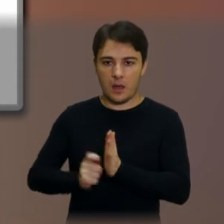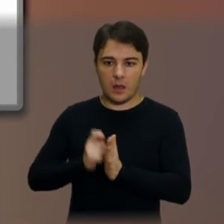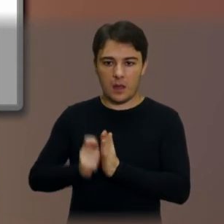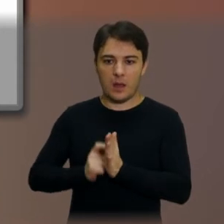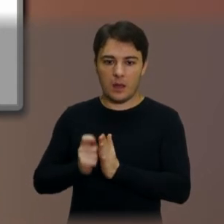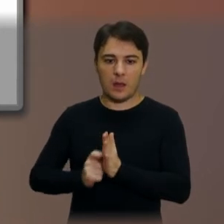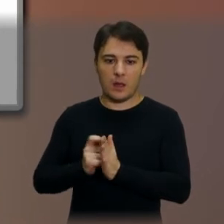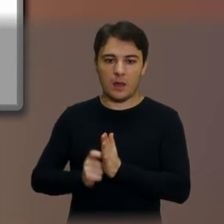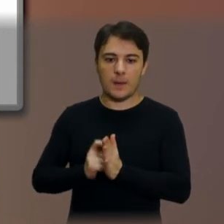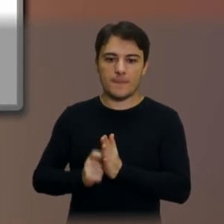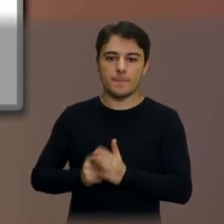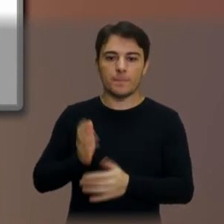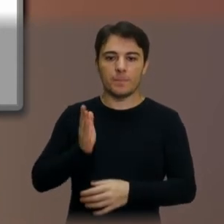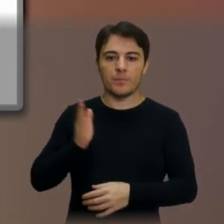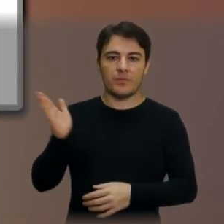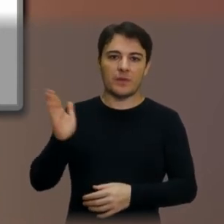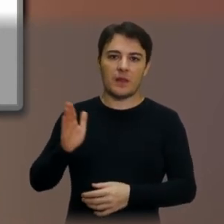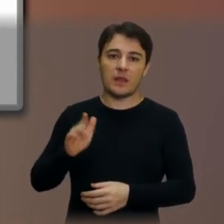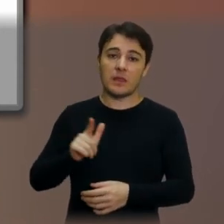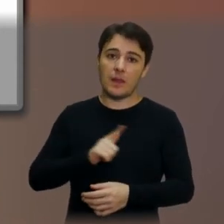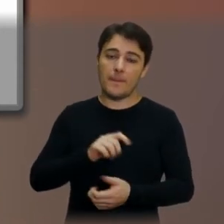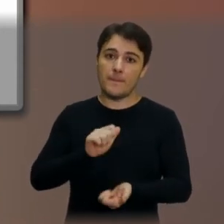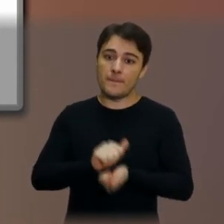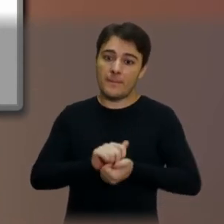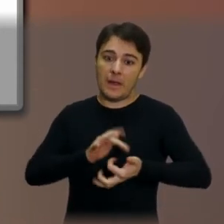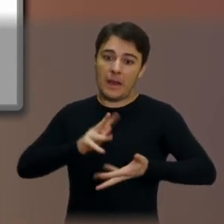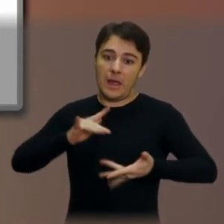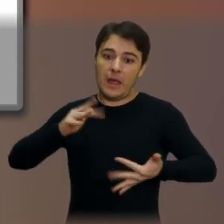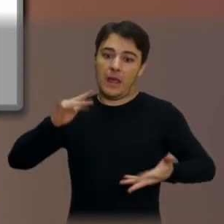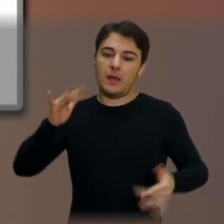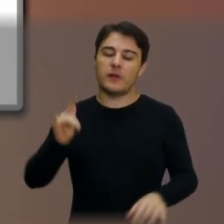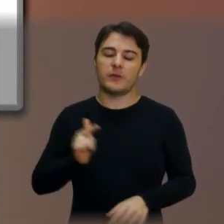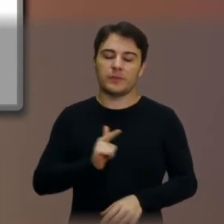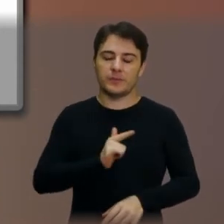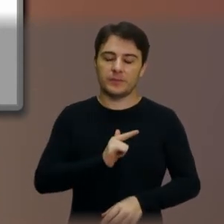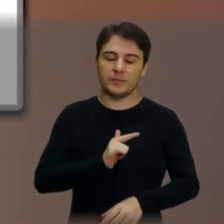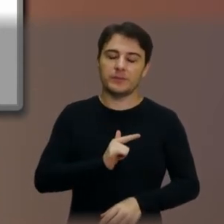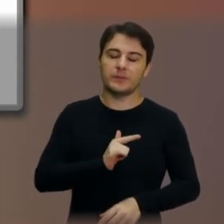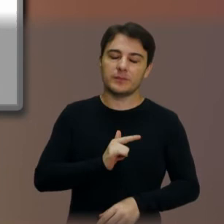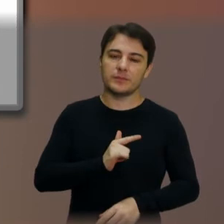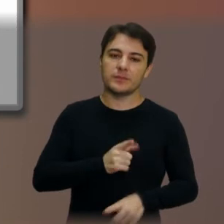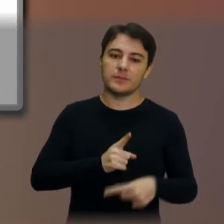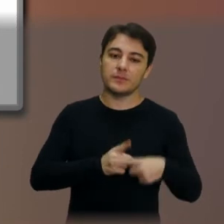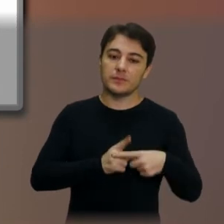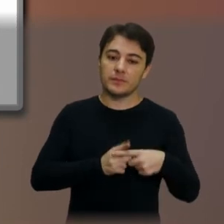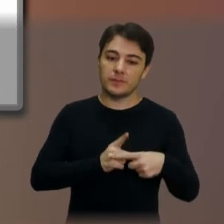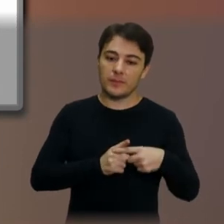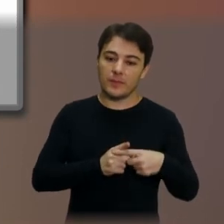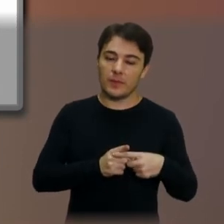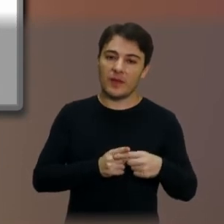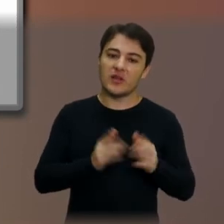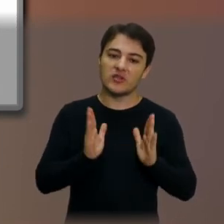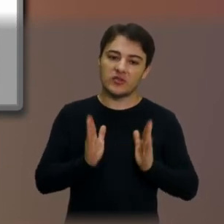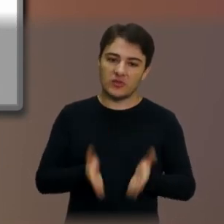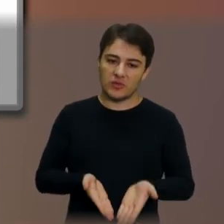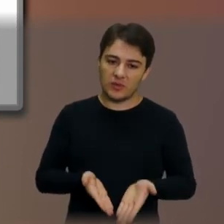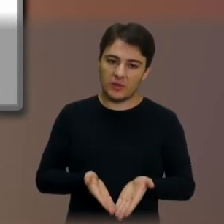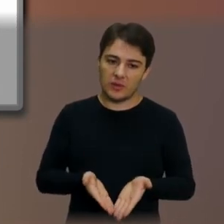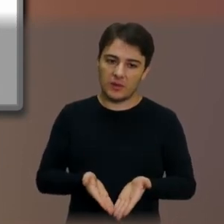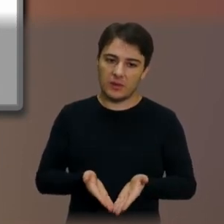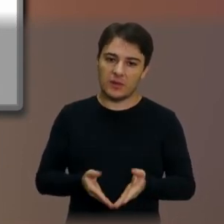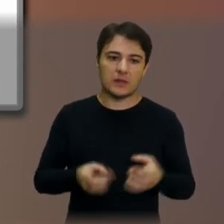ele passou por um milagre basicamente porque muitas muitas e muitas